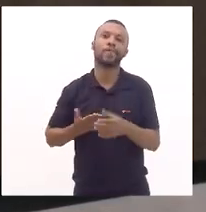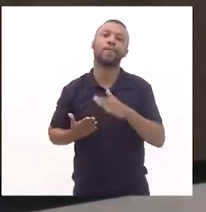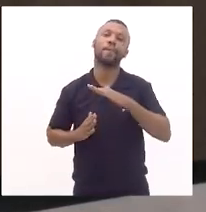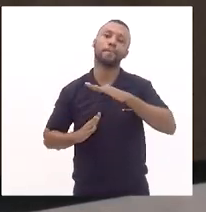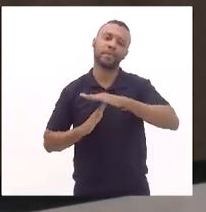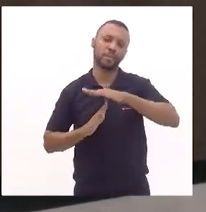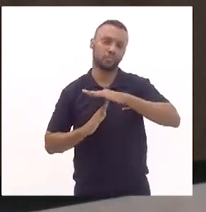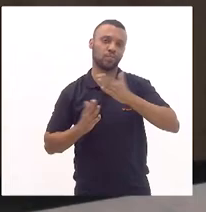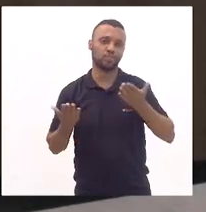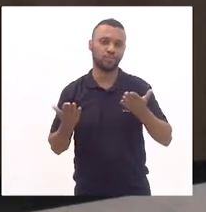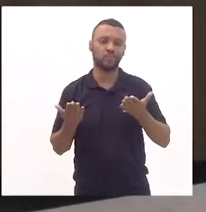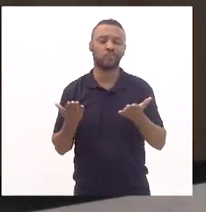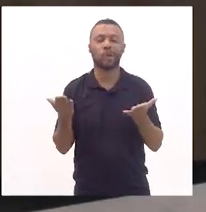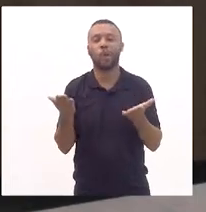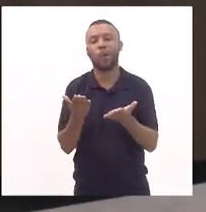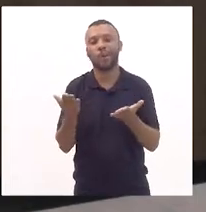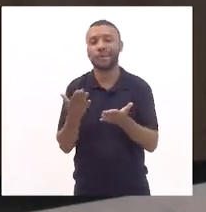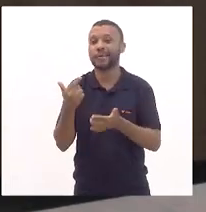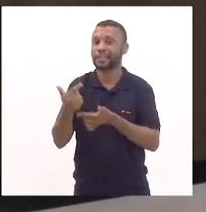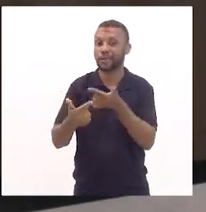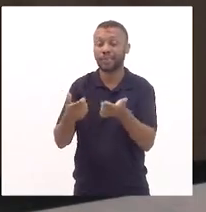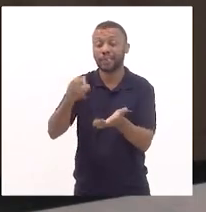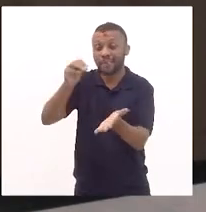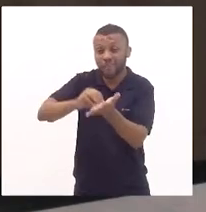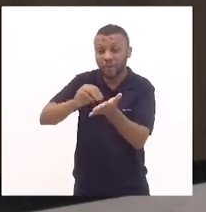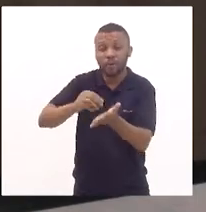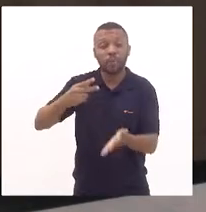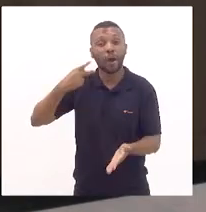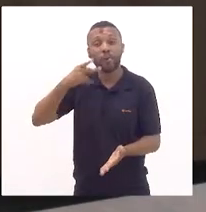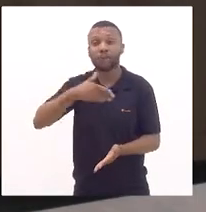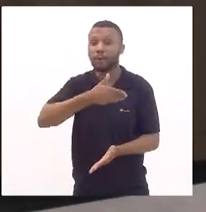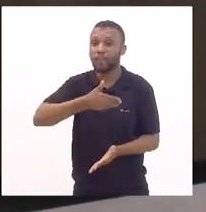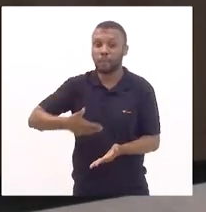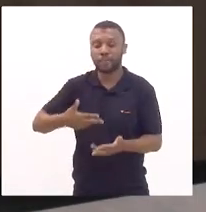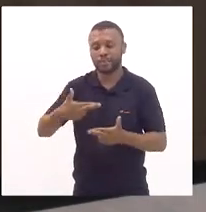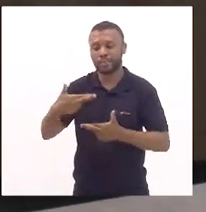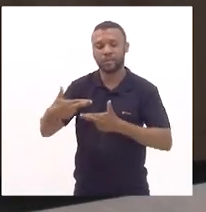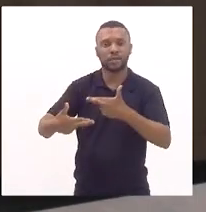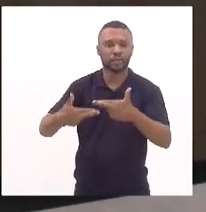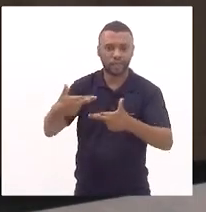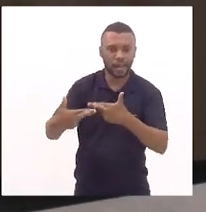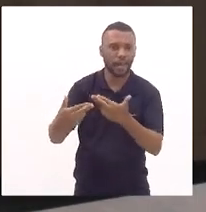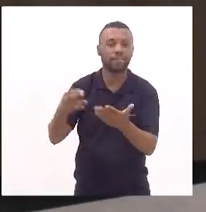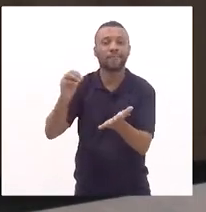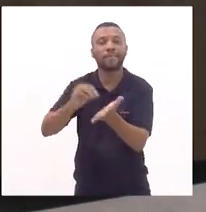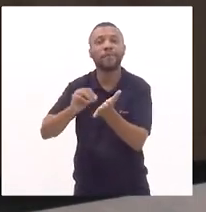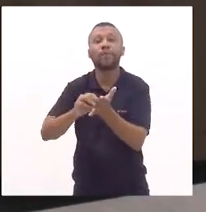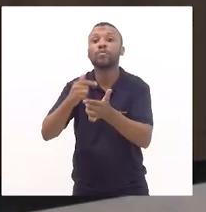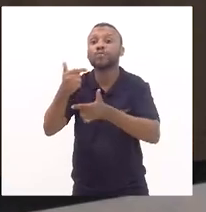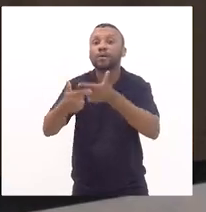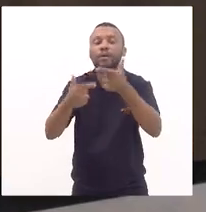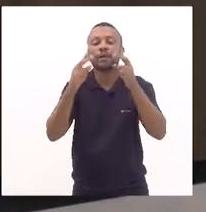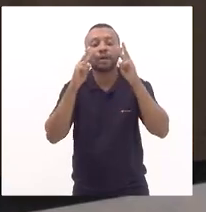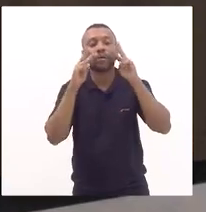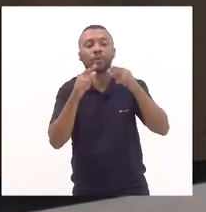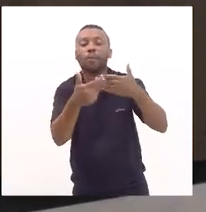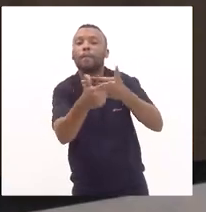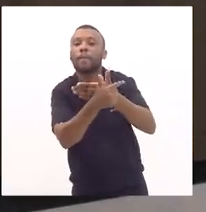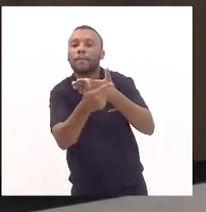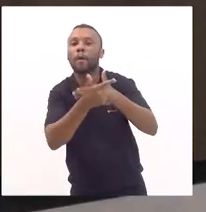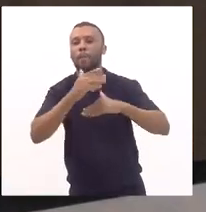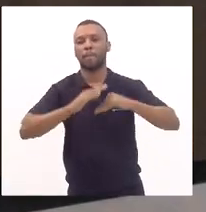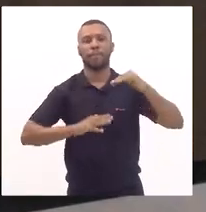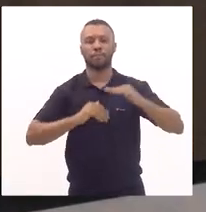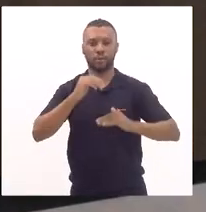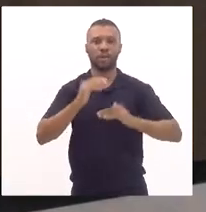com a catação, por não terem uma política pública forte de reciclagem, por não terem a sua atividade reconhecida e,